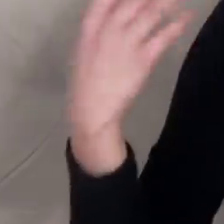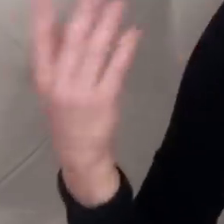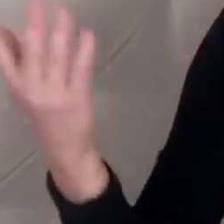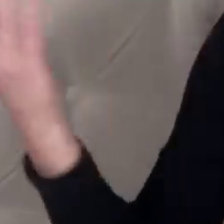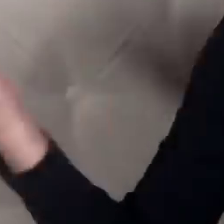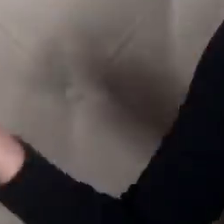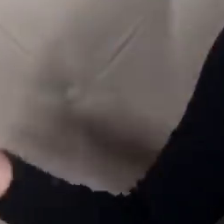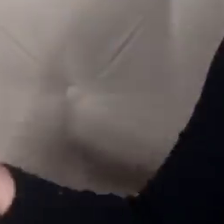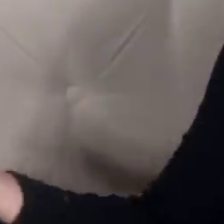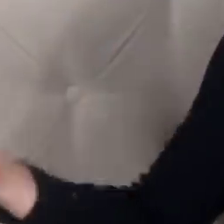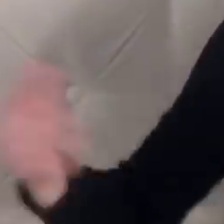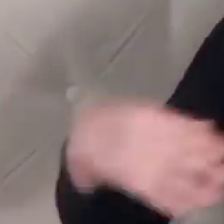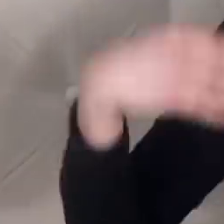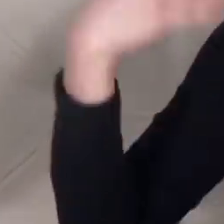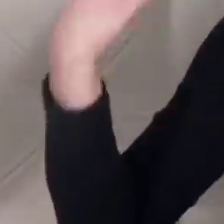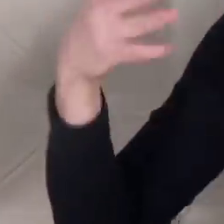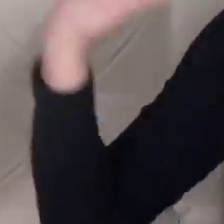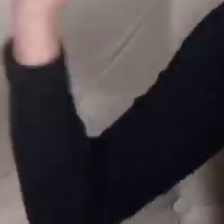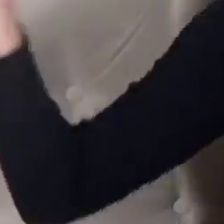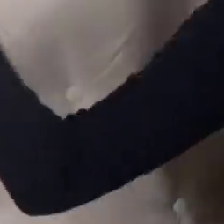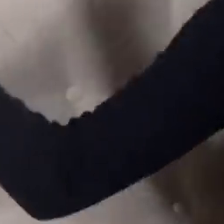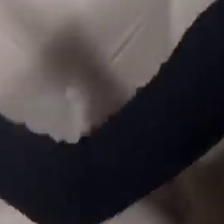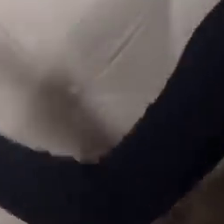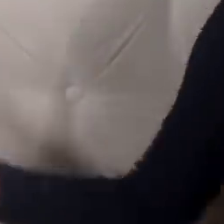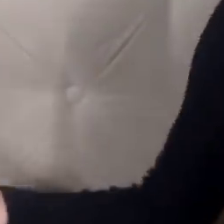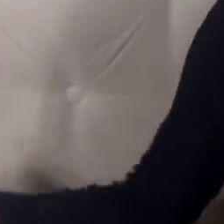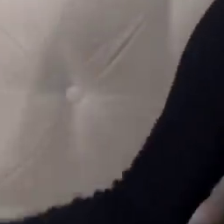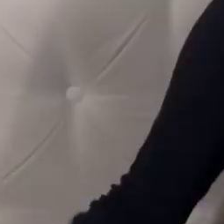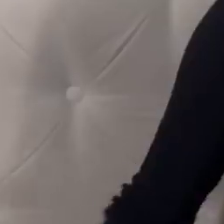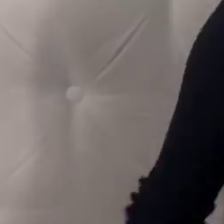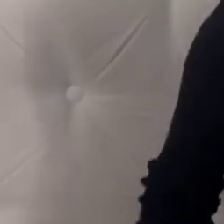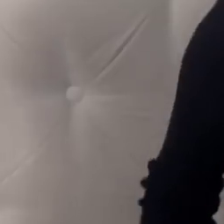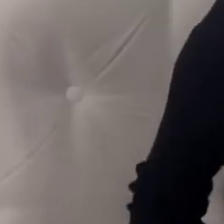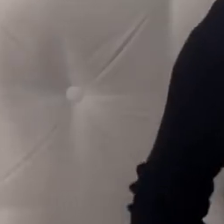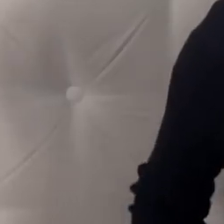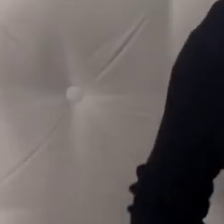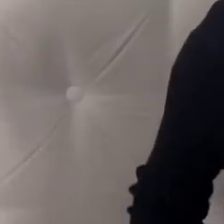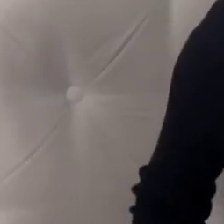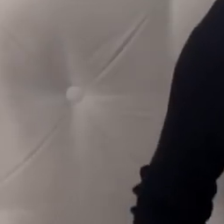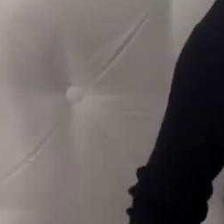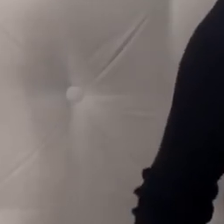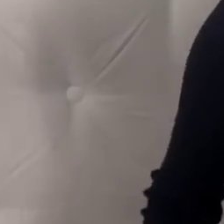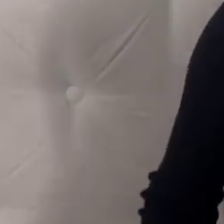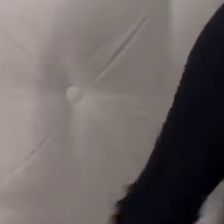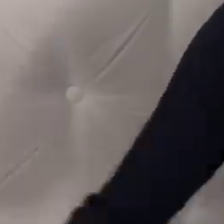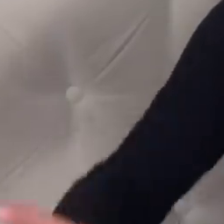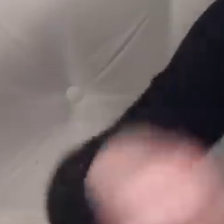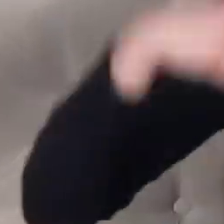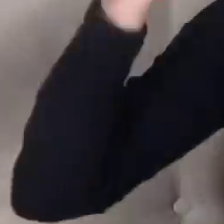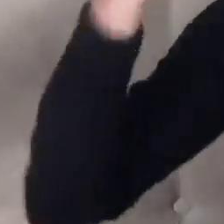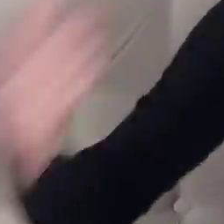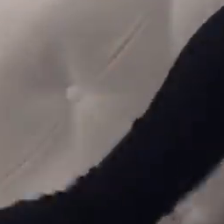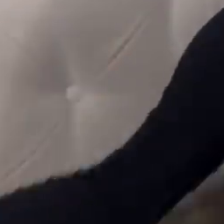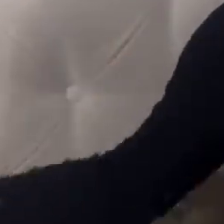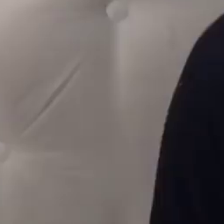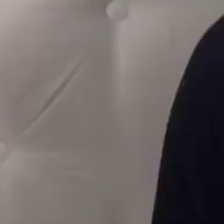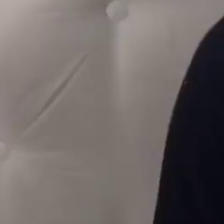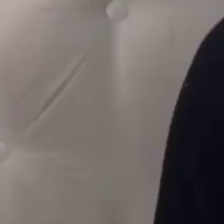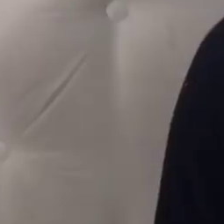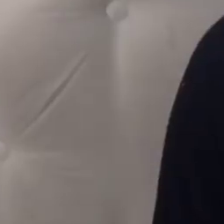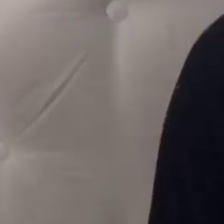corrupções apontadas lá no Amazonas, pertinente ao governo do Omar Aziz, ele não quis segurar esse BO sozinho e jogou pro colo de